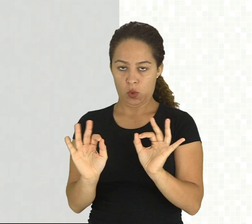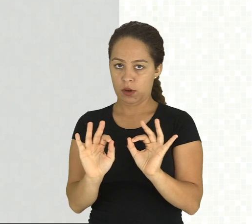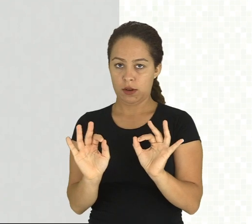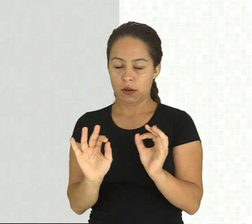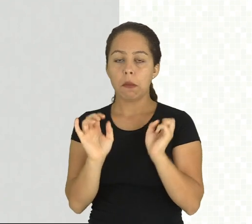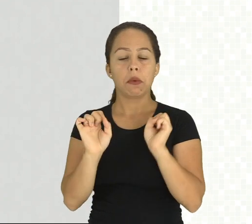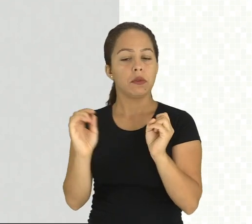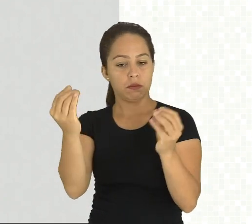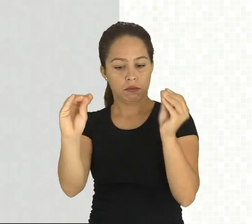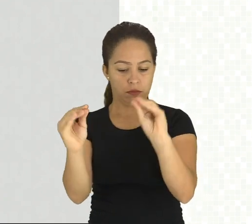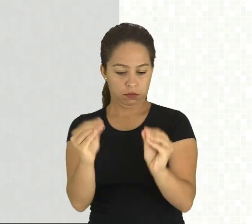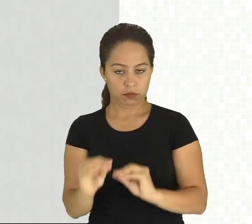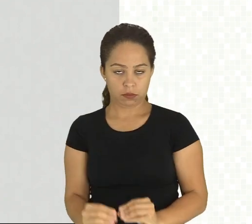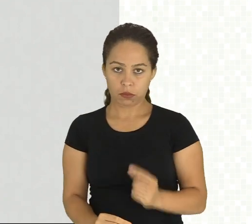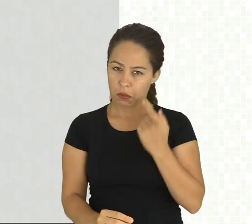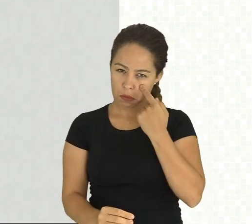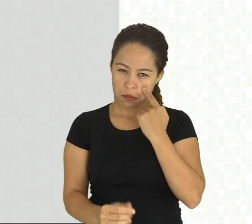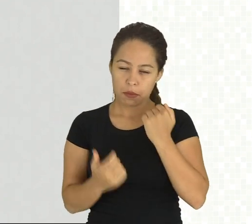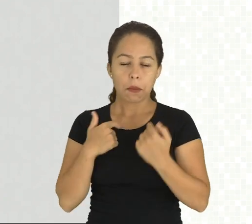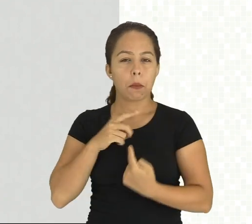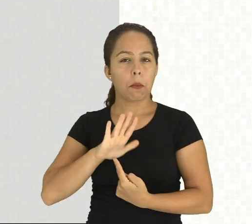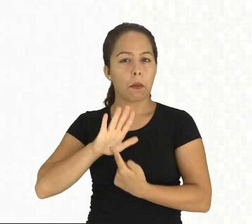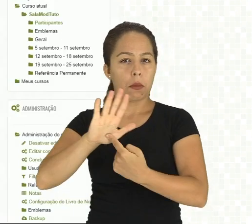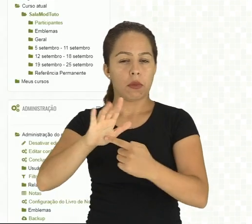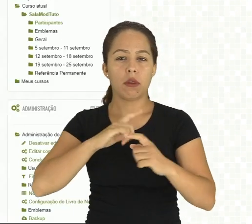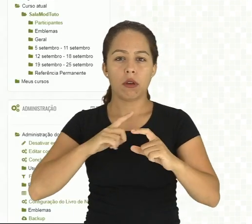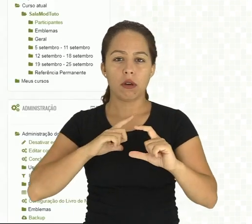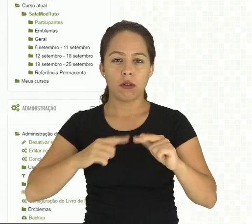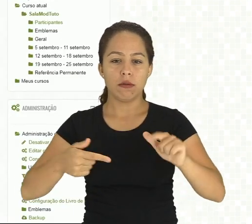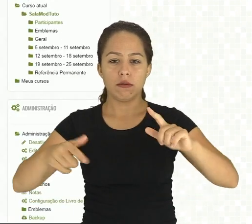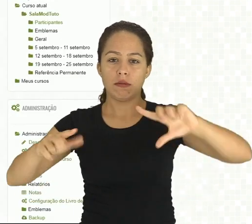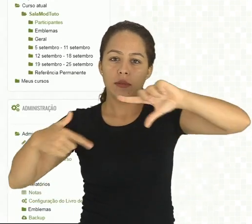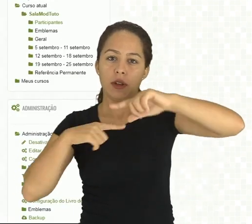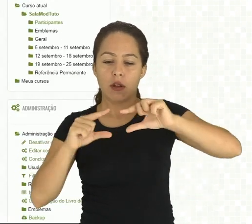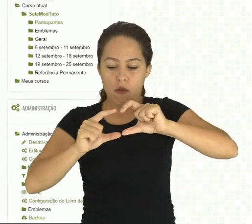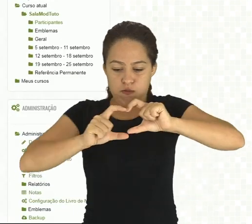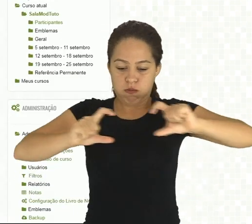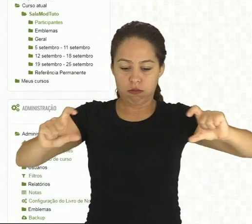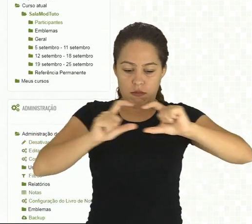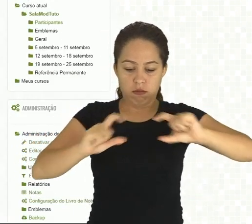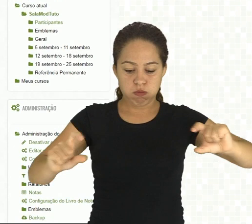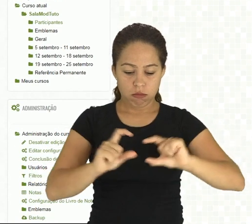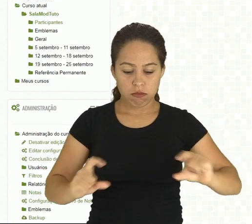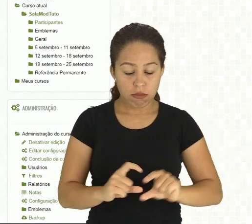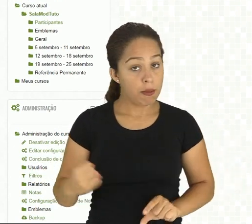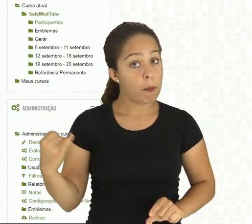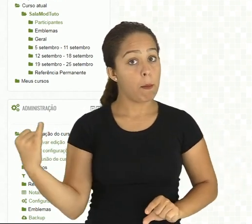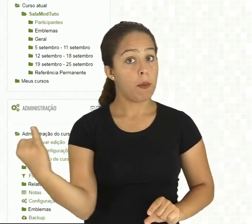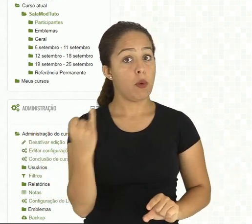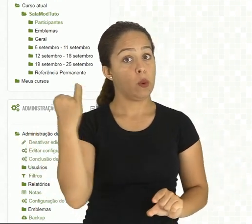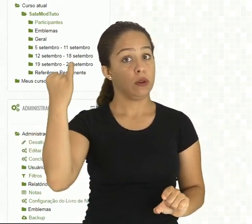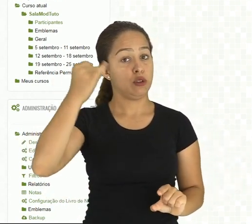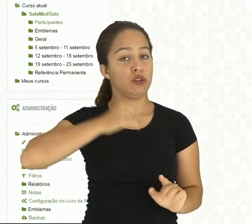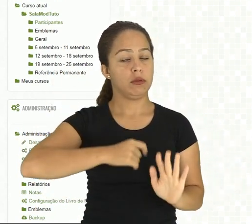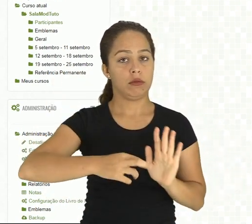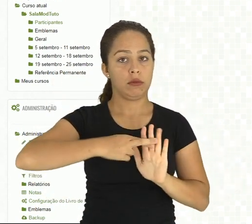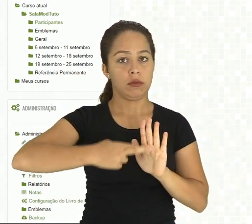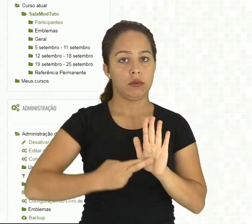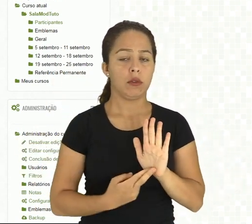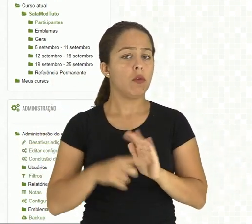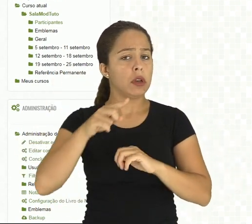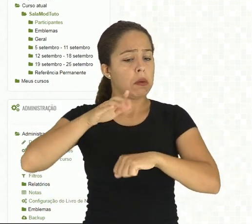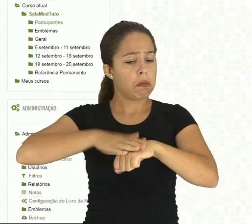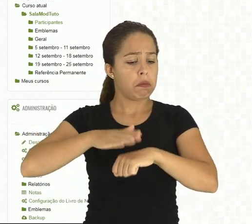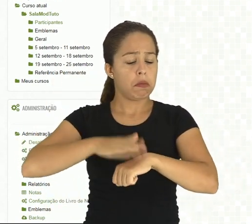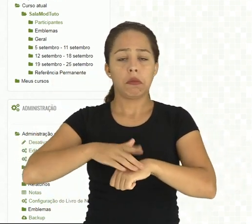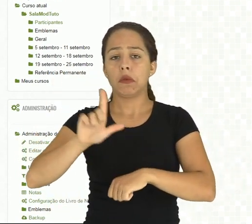no ambiente virtual então nós vamos adicionar que eu quero mostrar pra vocês os campos padronizados os campos necessários e os